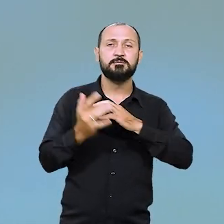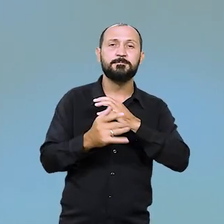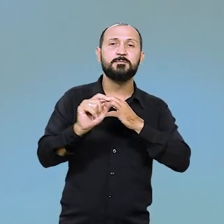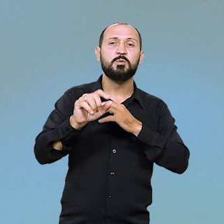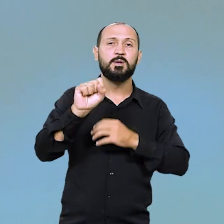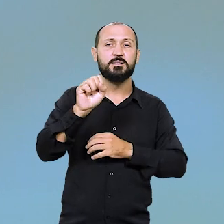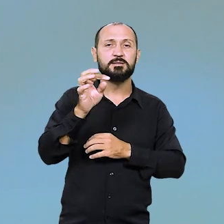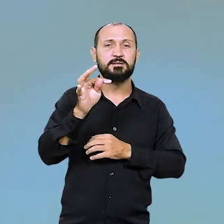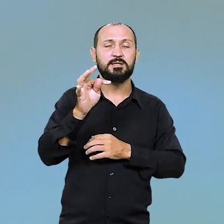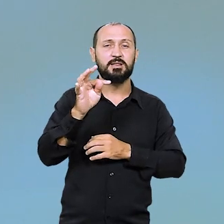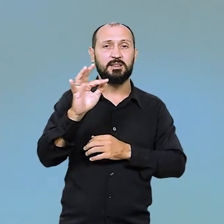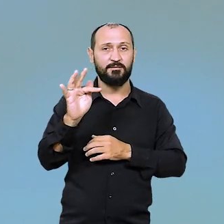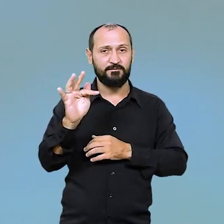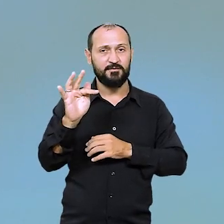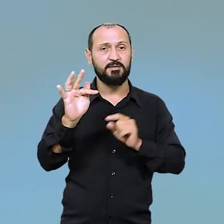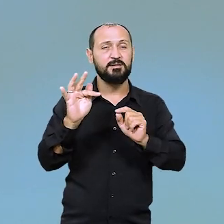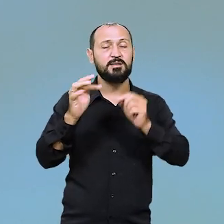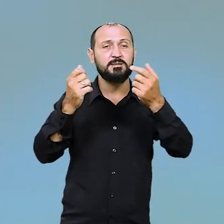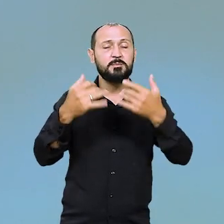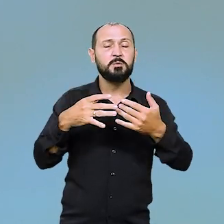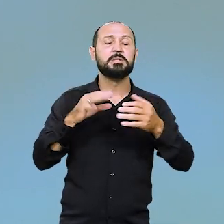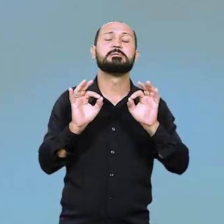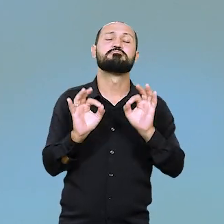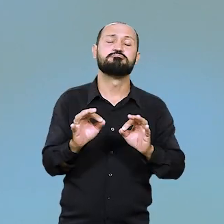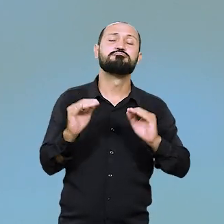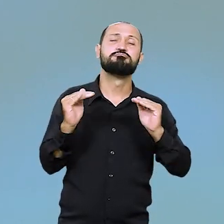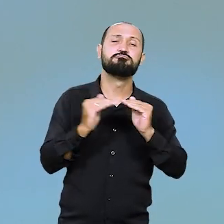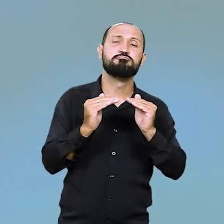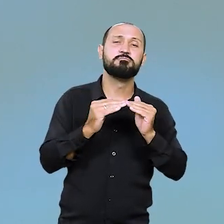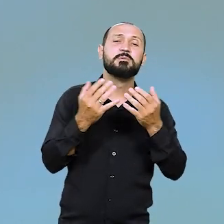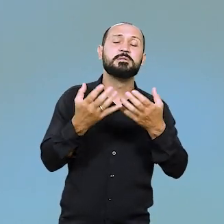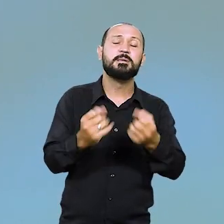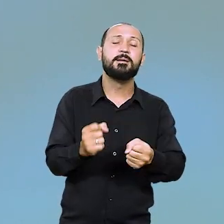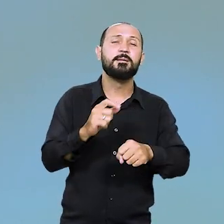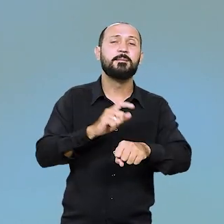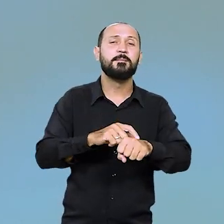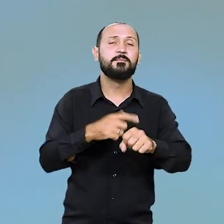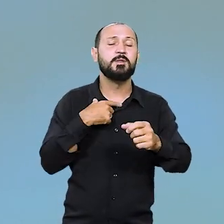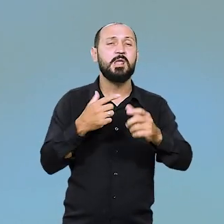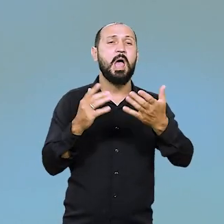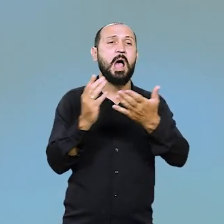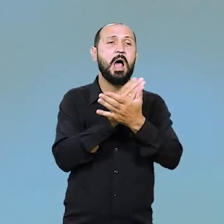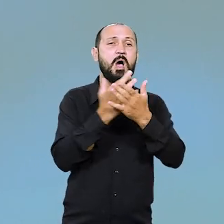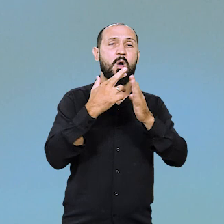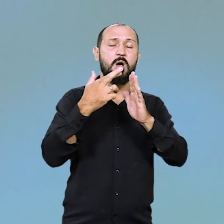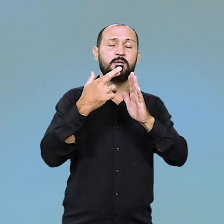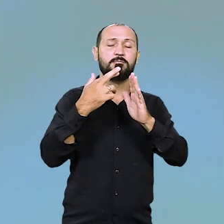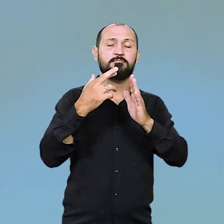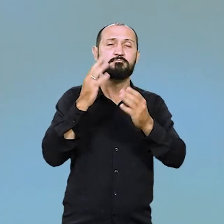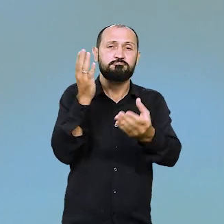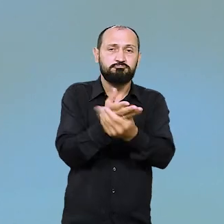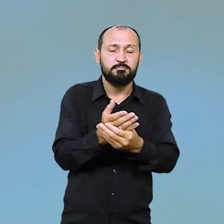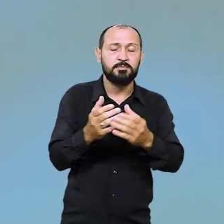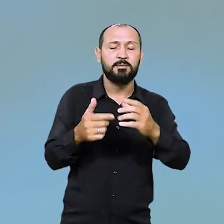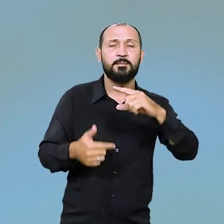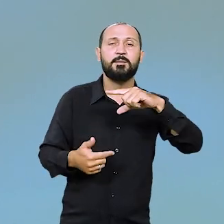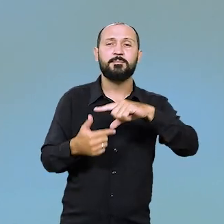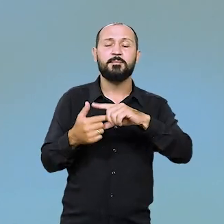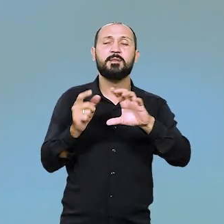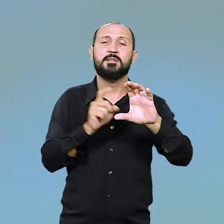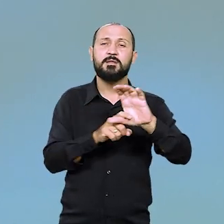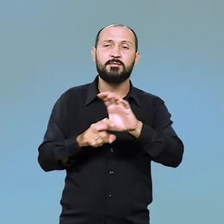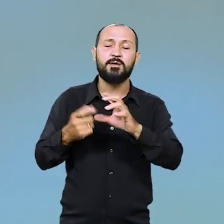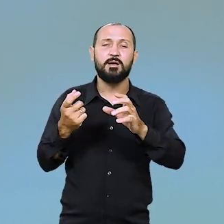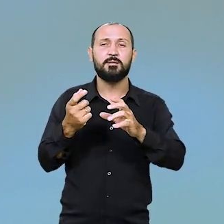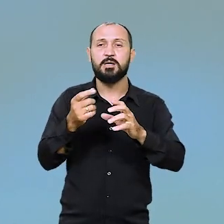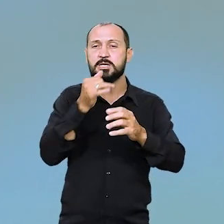grande repercussão, tanto na internet quanto na mídia convencional, uma decisão do STF que considerou constitucional a adoção